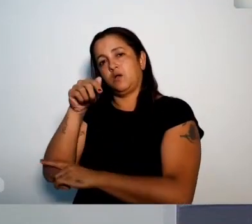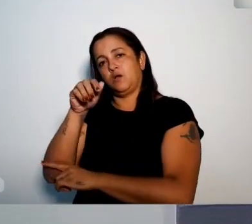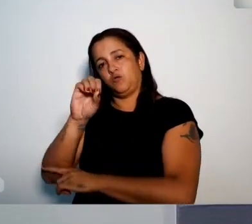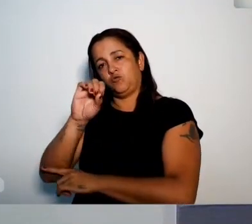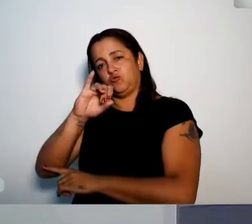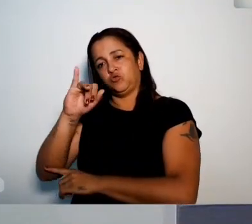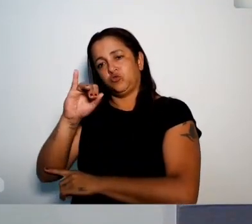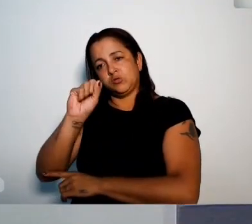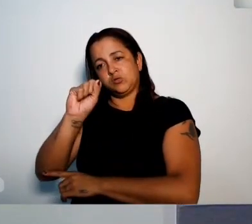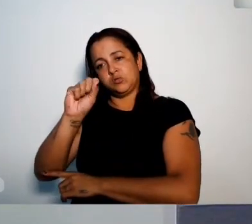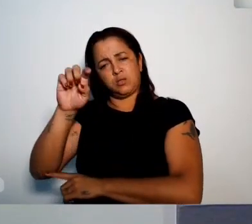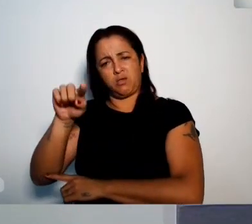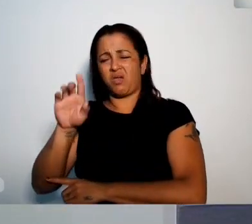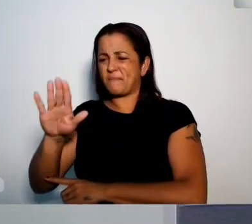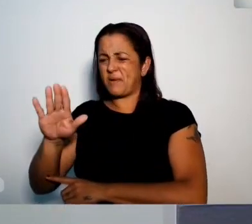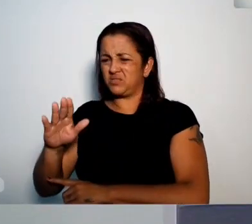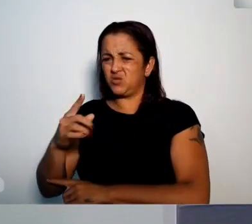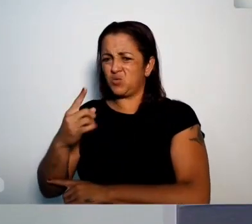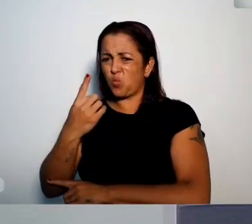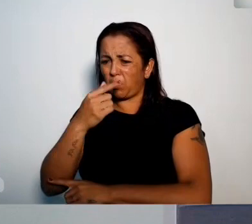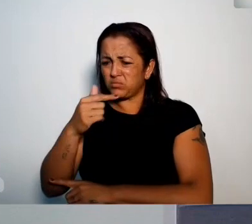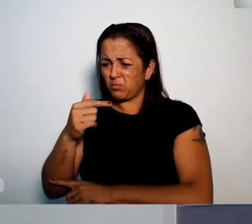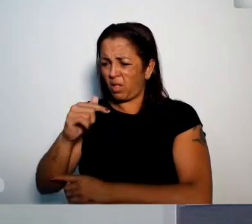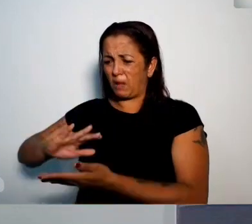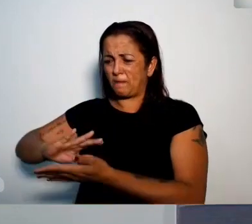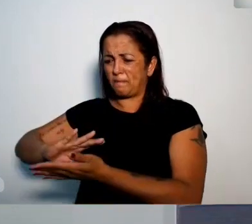foi destruído. Uma pena.